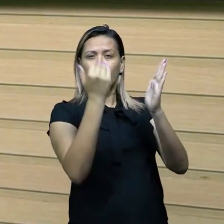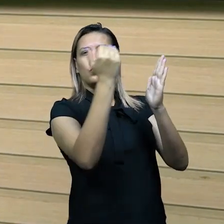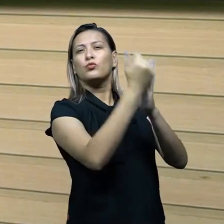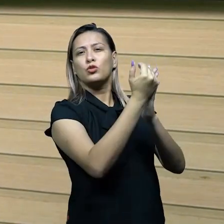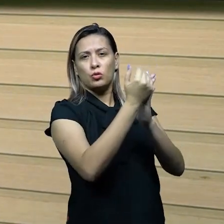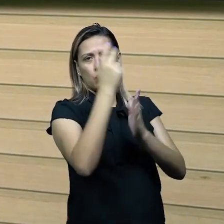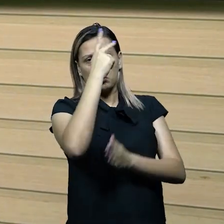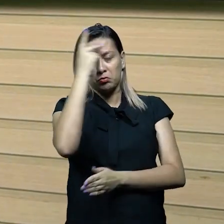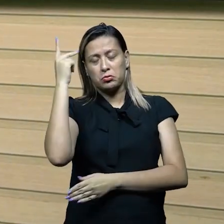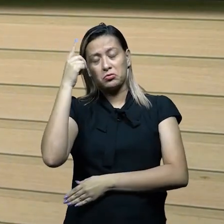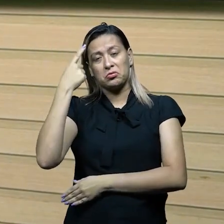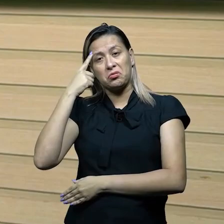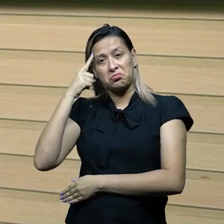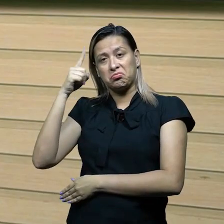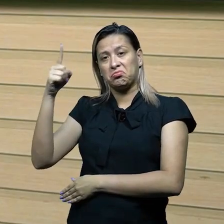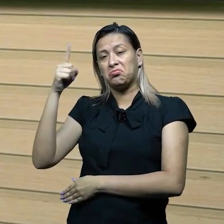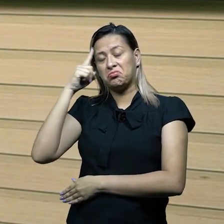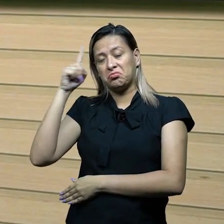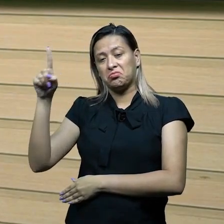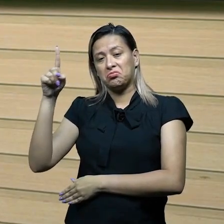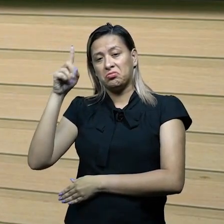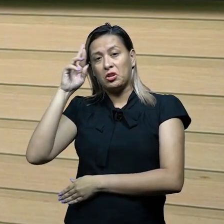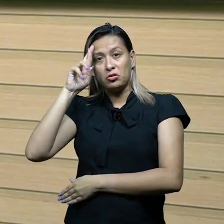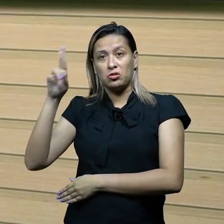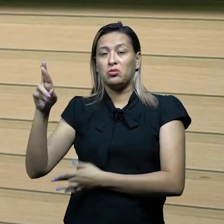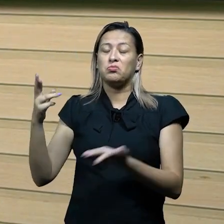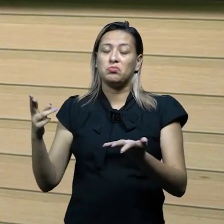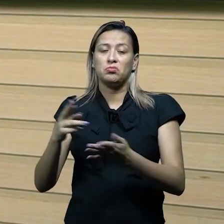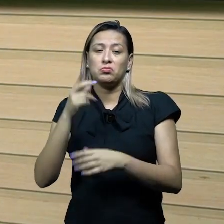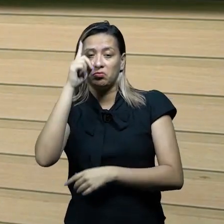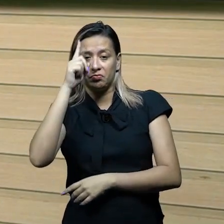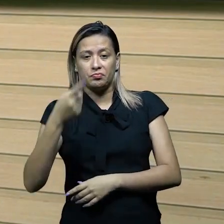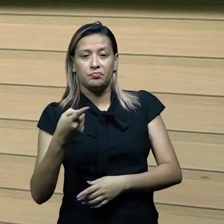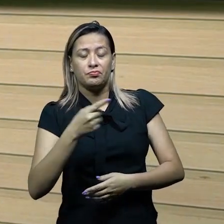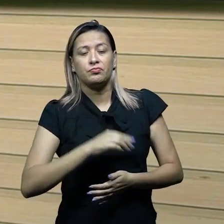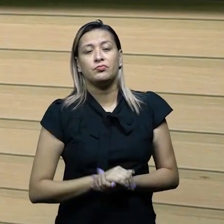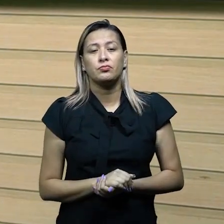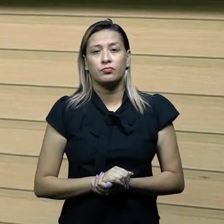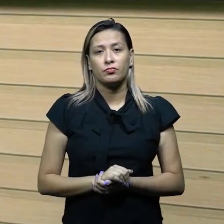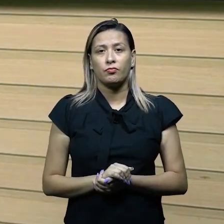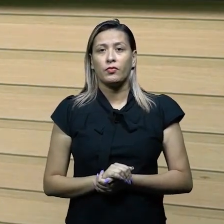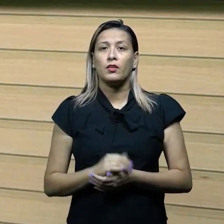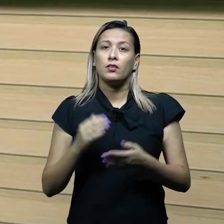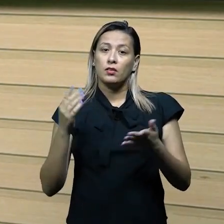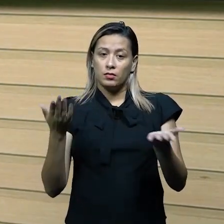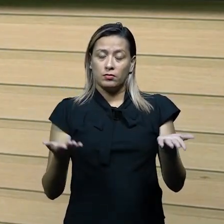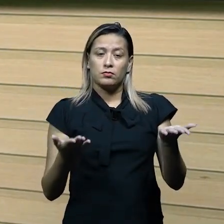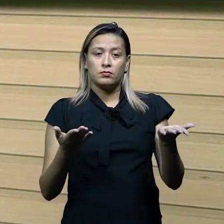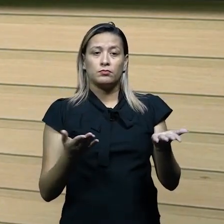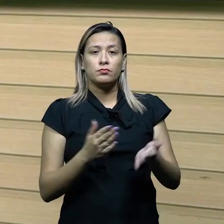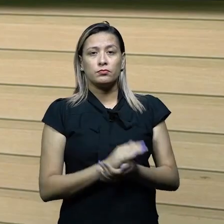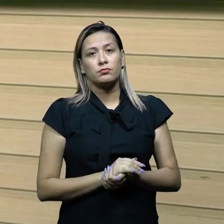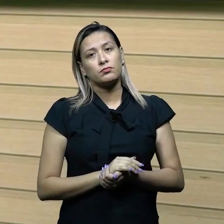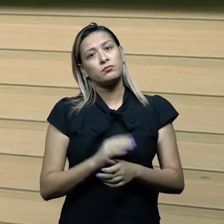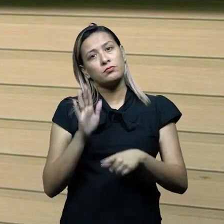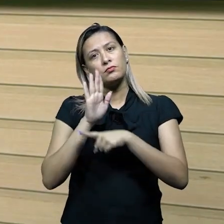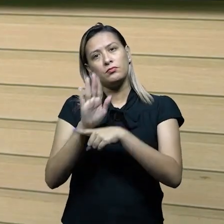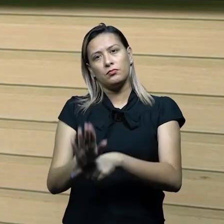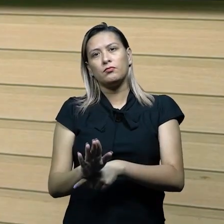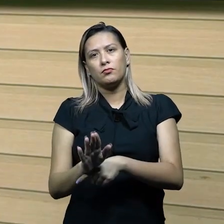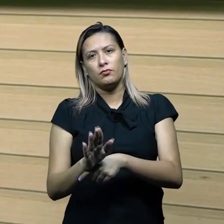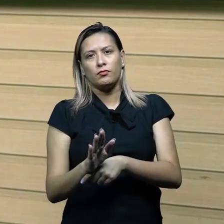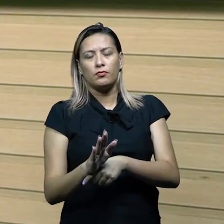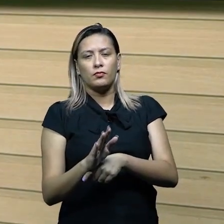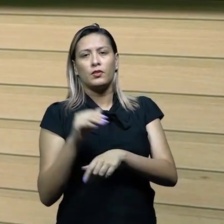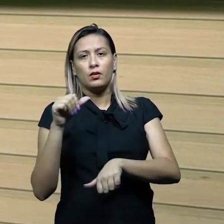topo, que são os mandatários, os diretores. Então, muitas das vezes, esse plano de cargo e salário ele vai te ajudar também a passar de níveis. Então, hoje eu posso estar no